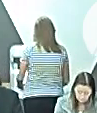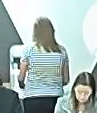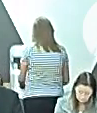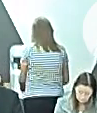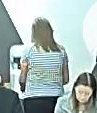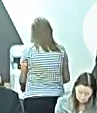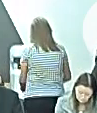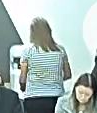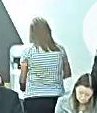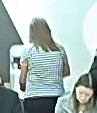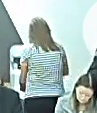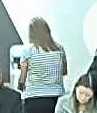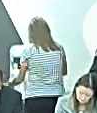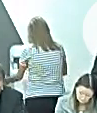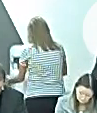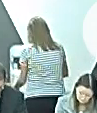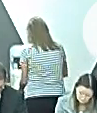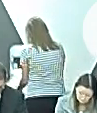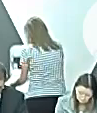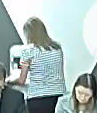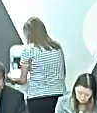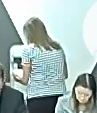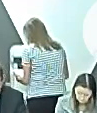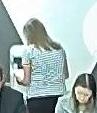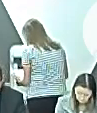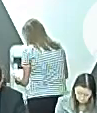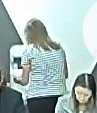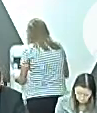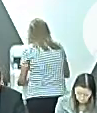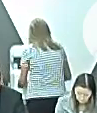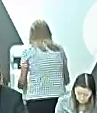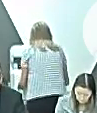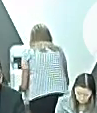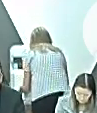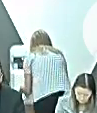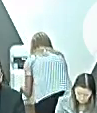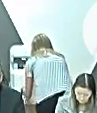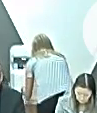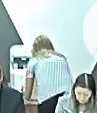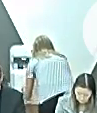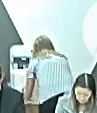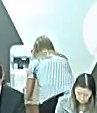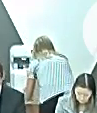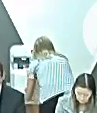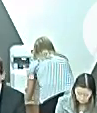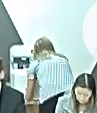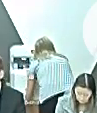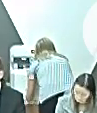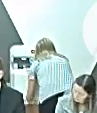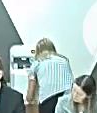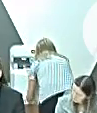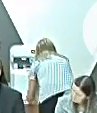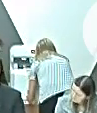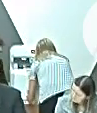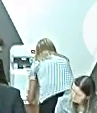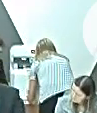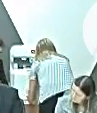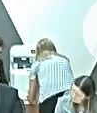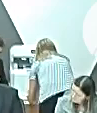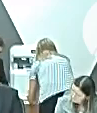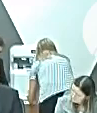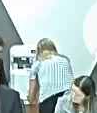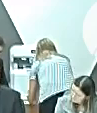tarde todo os agentes penitenciários agentes socioeducativos pessoal é da área executiva